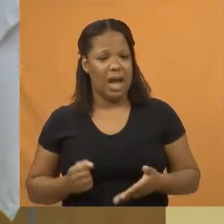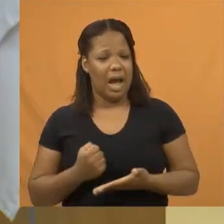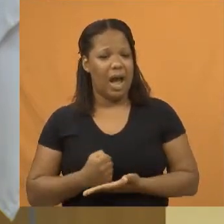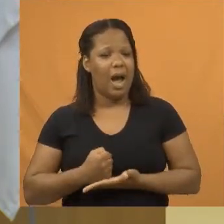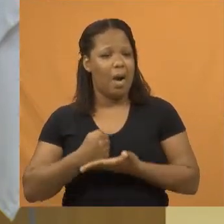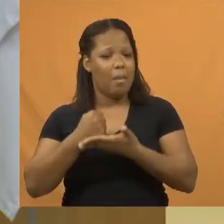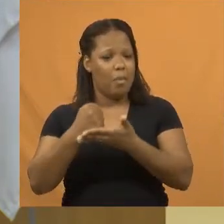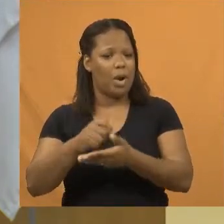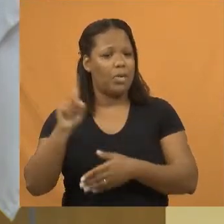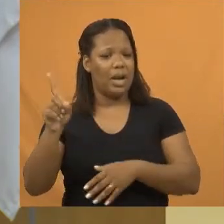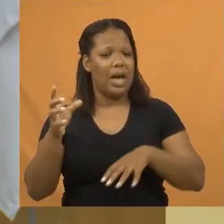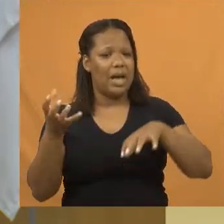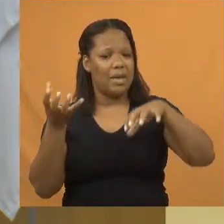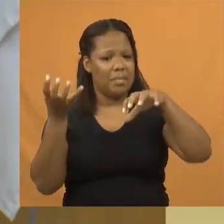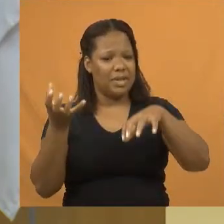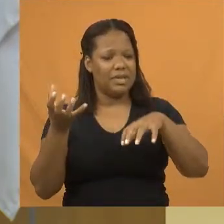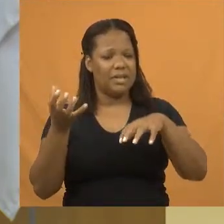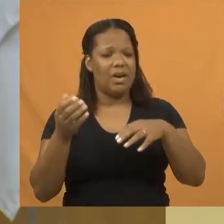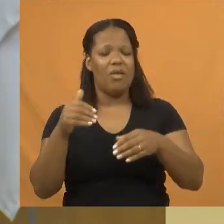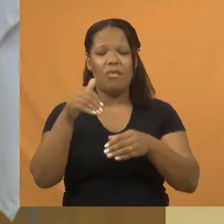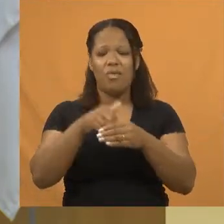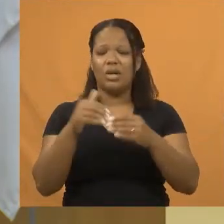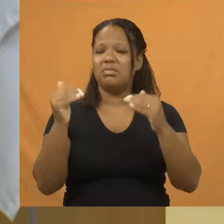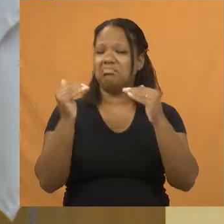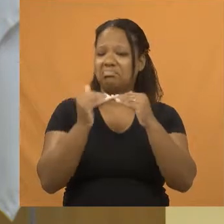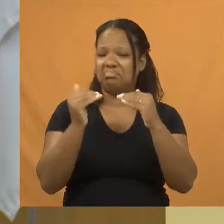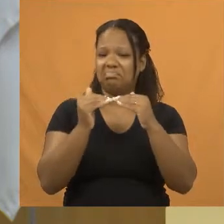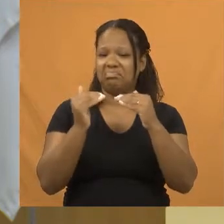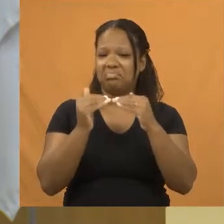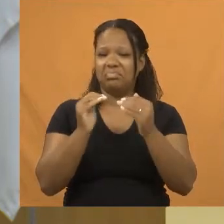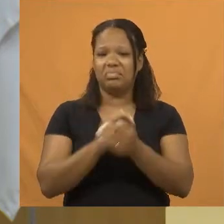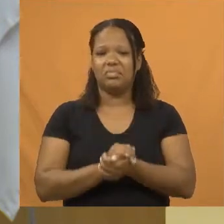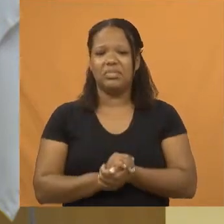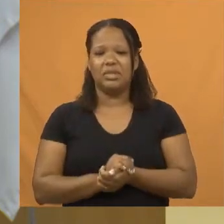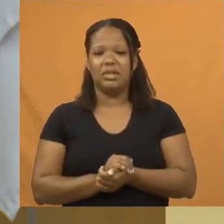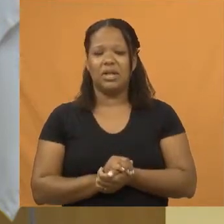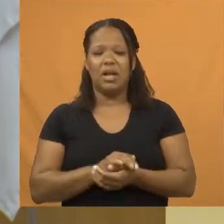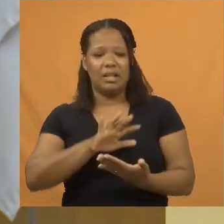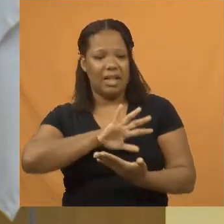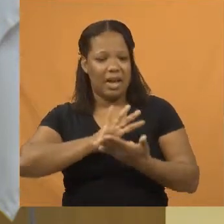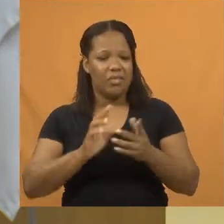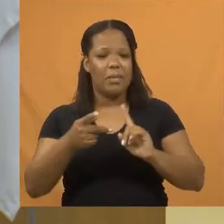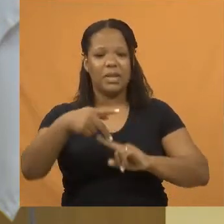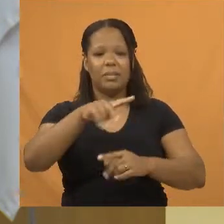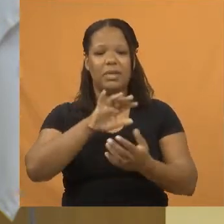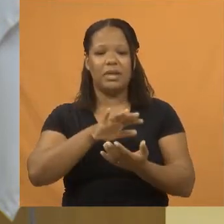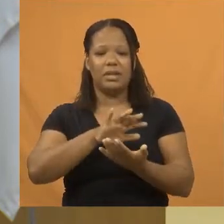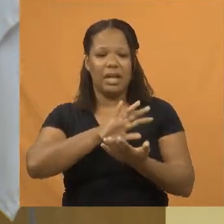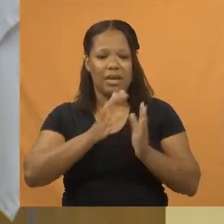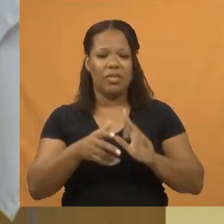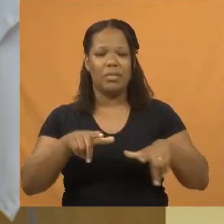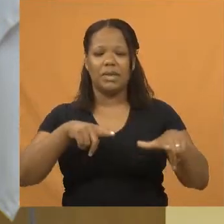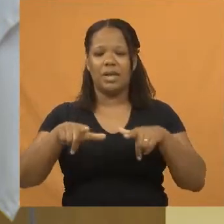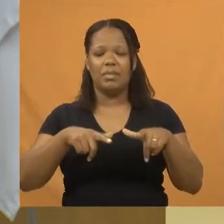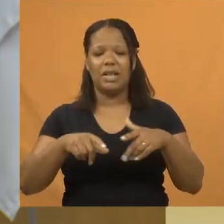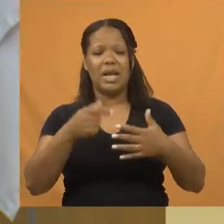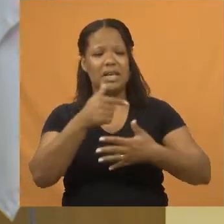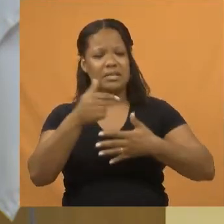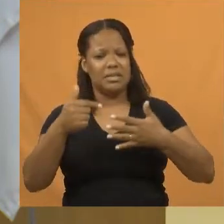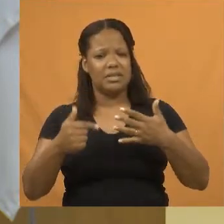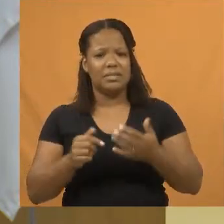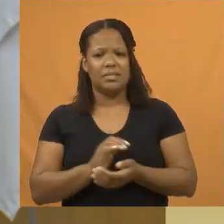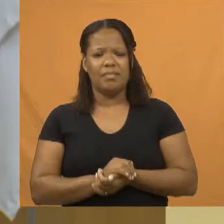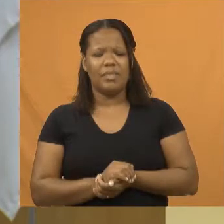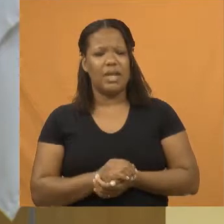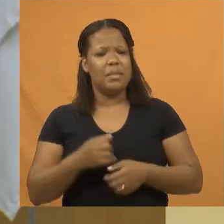apoiam, lá em Brasília, votam a favor da reforma trabalhista, votam a favor da reforma da Previdência. Então essas questões nós